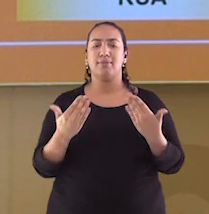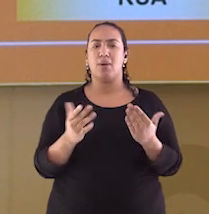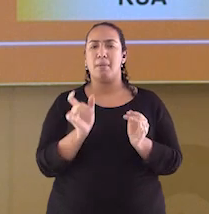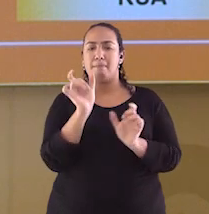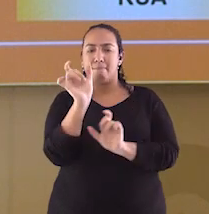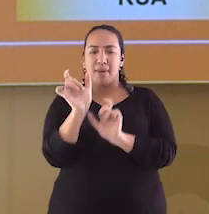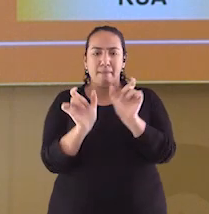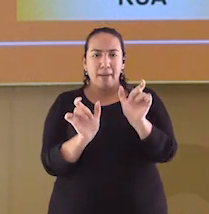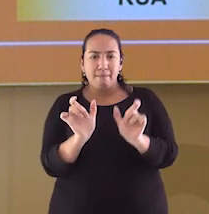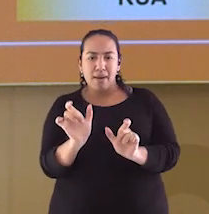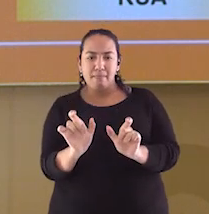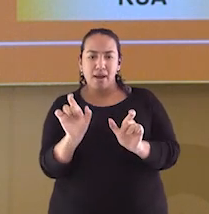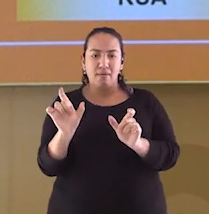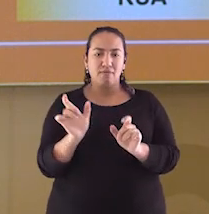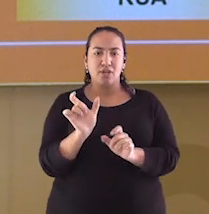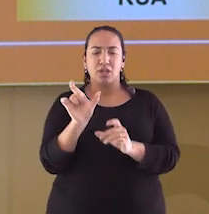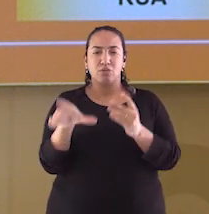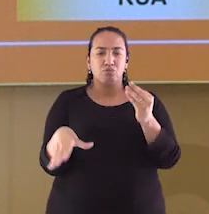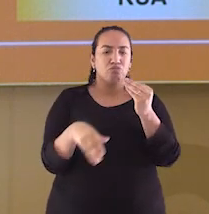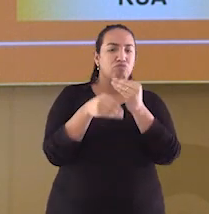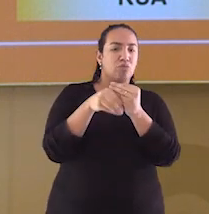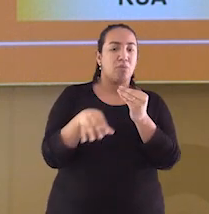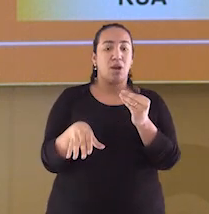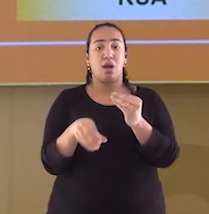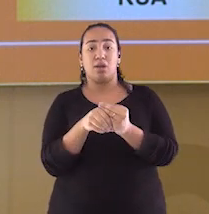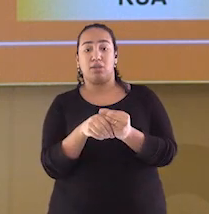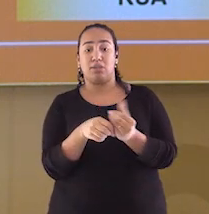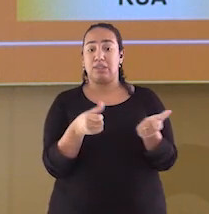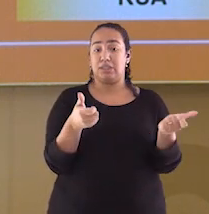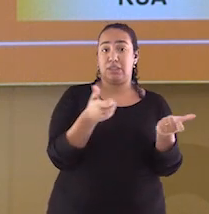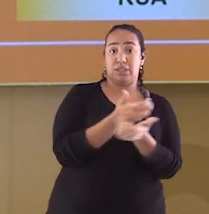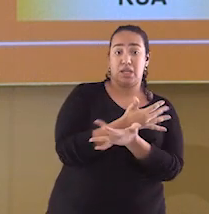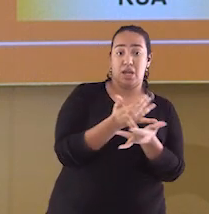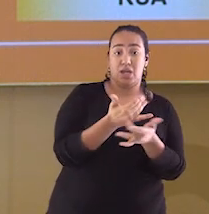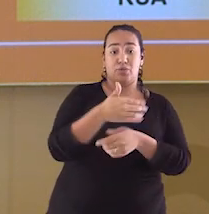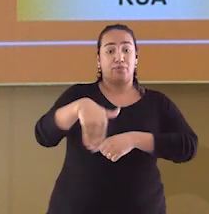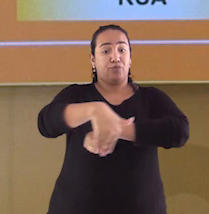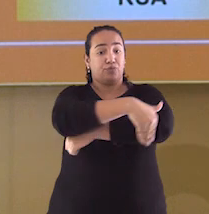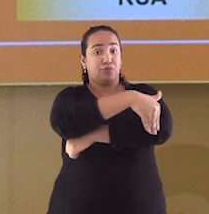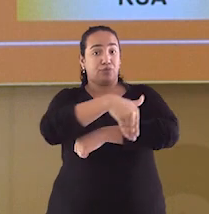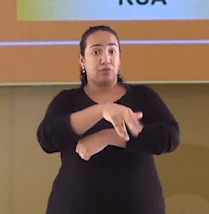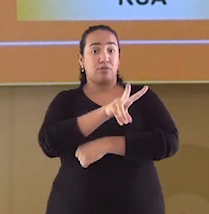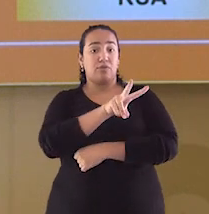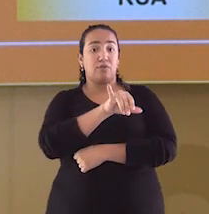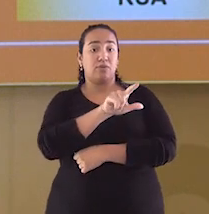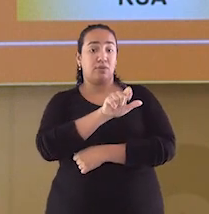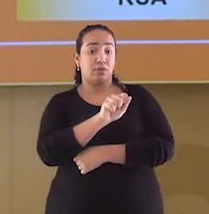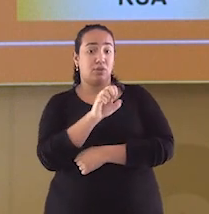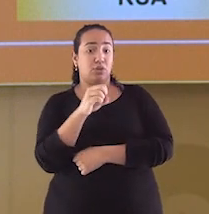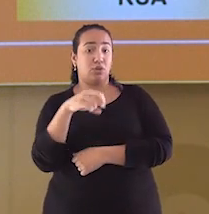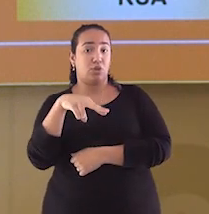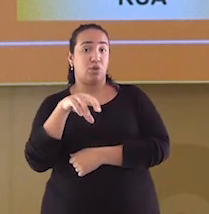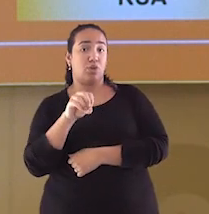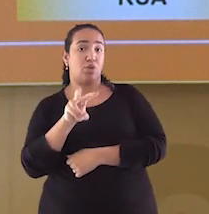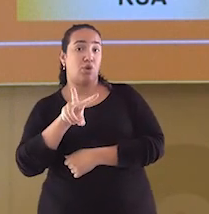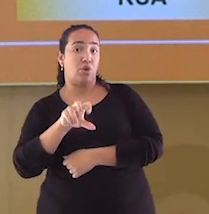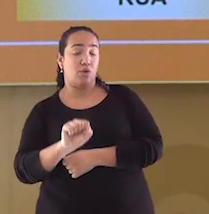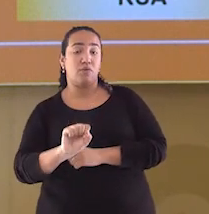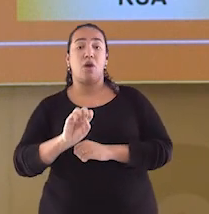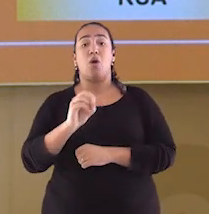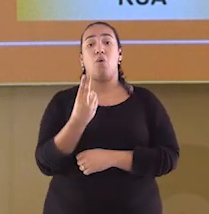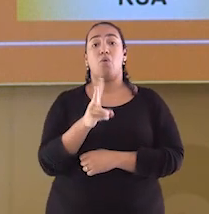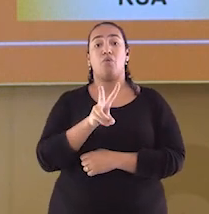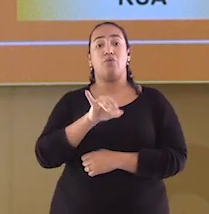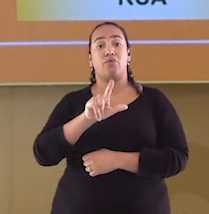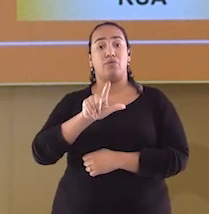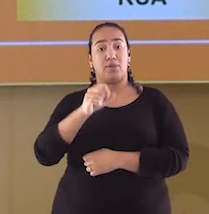as palavras que completam essas frases? É cidade, rua, Vila Nova ou Vila do Espírito